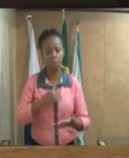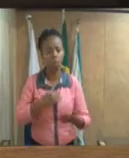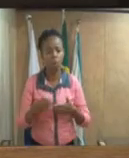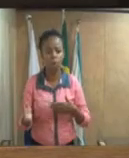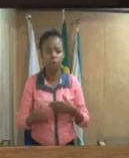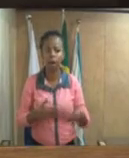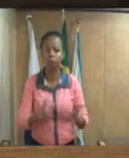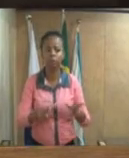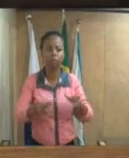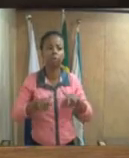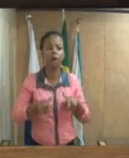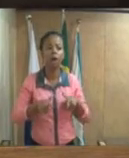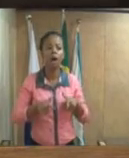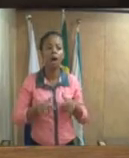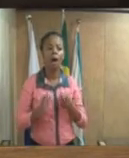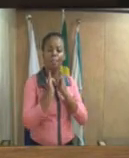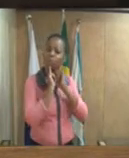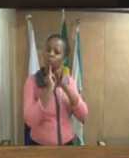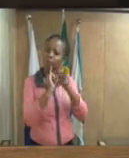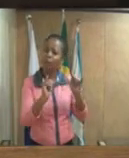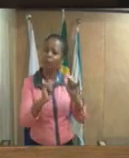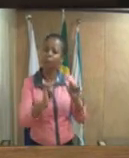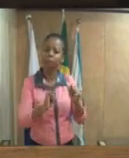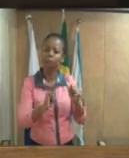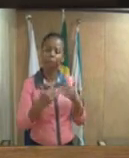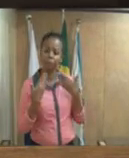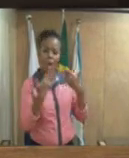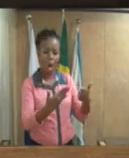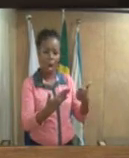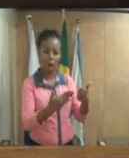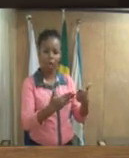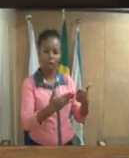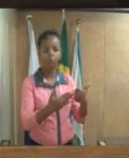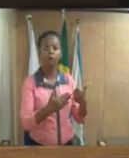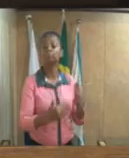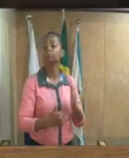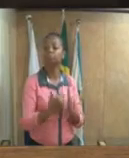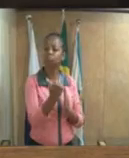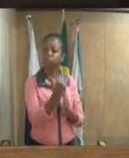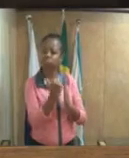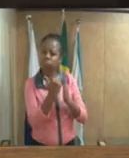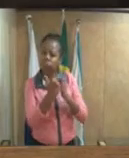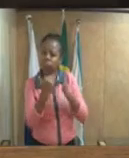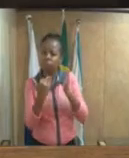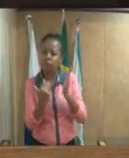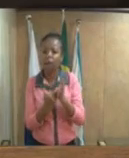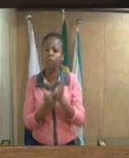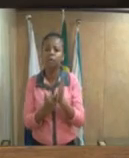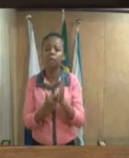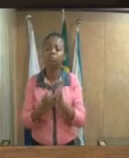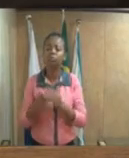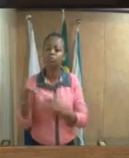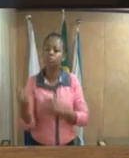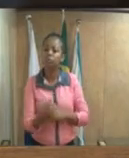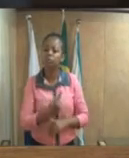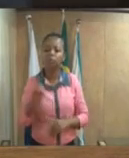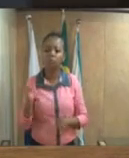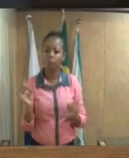seja publicado num órgão de grande circulação ou num órgão oficial onde se publicam os